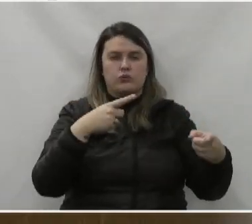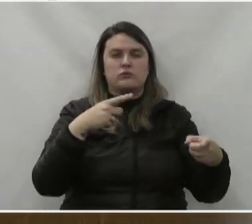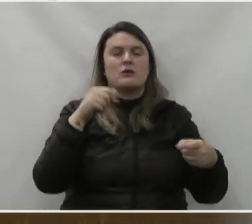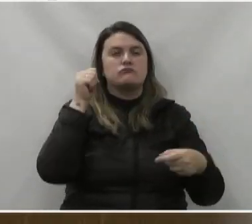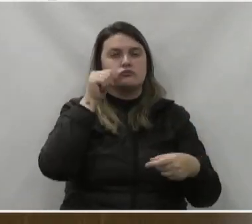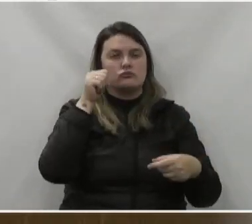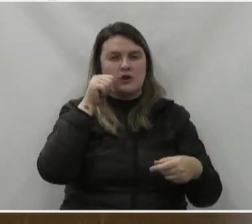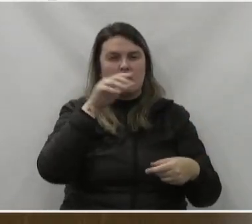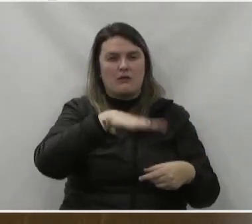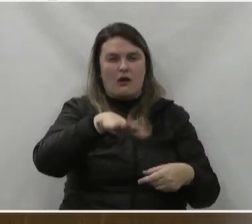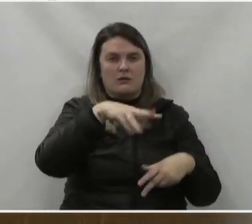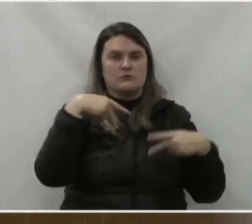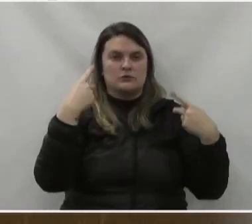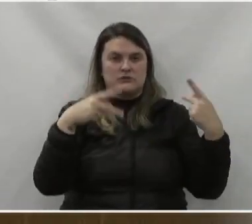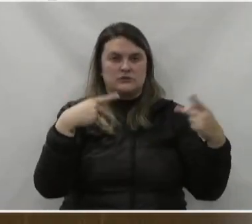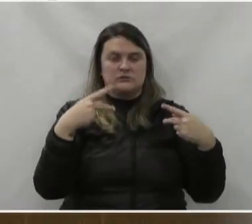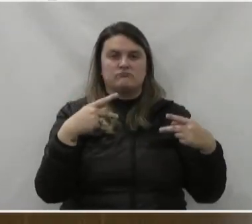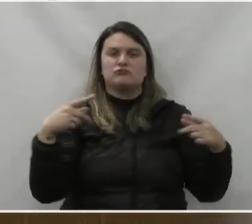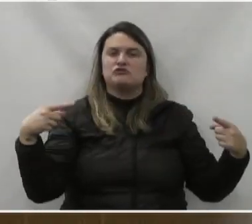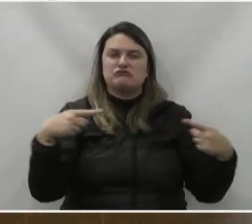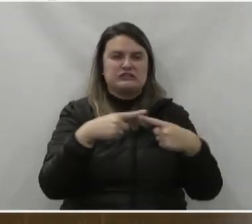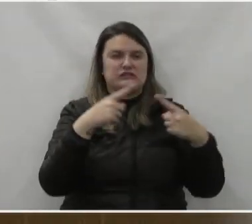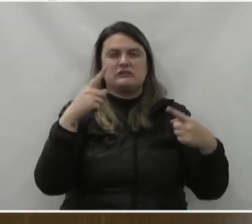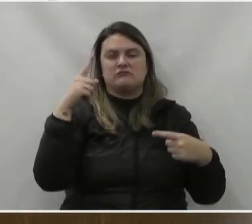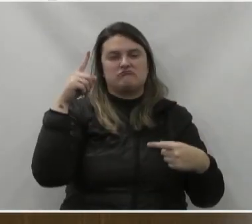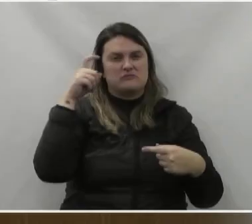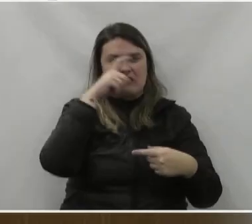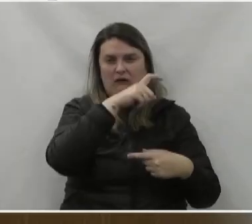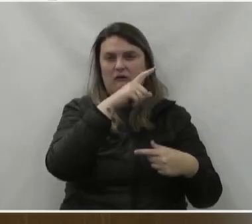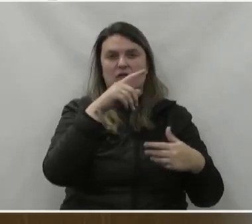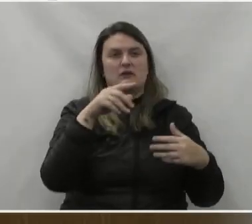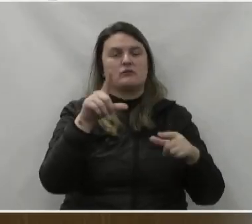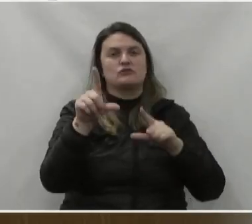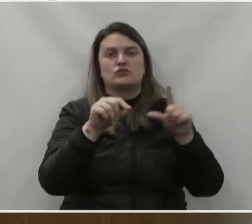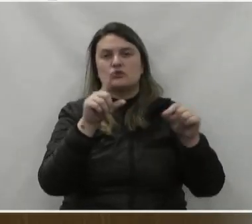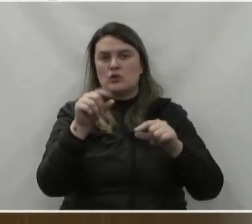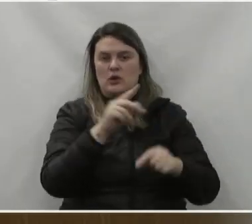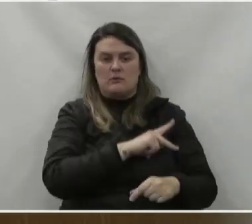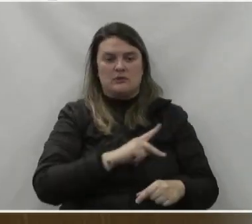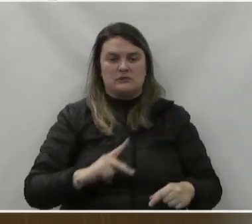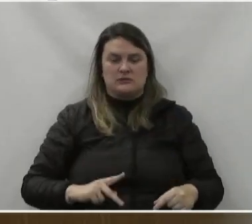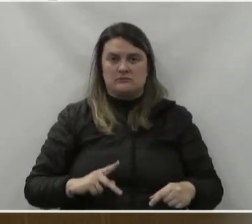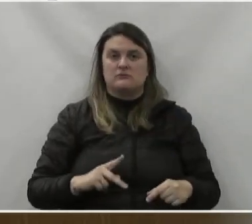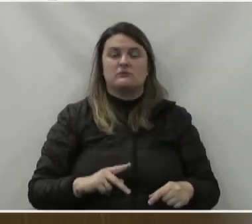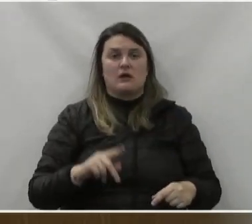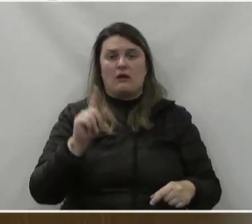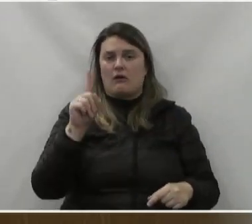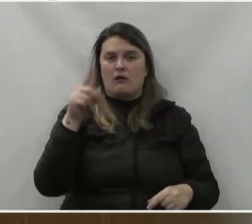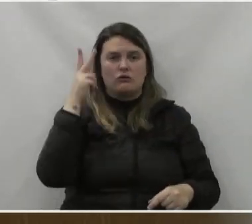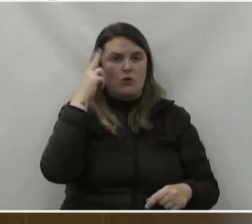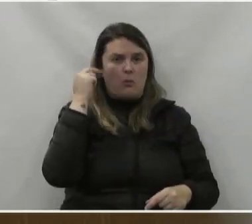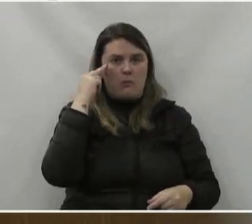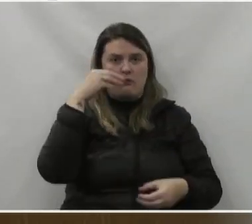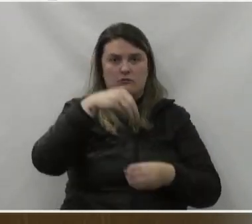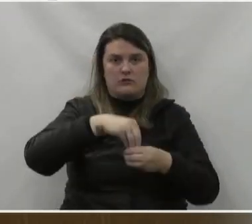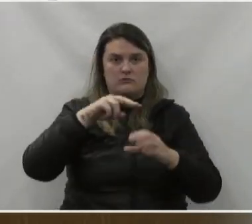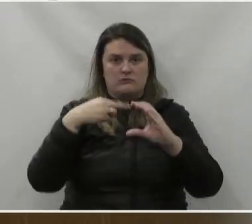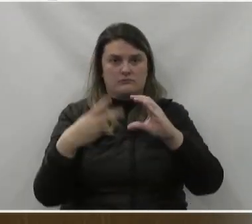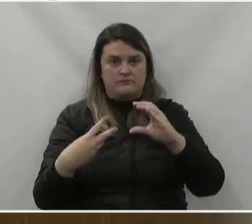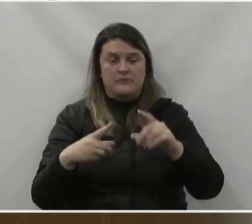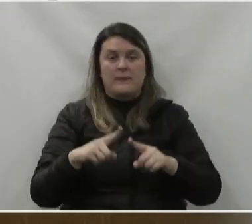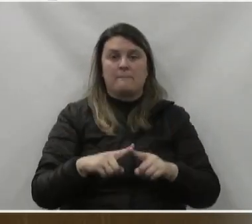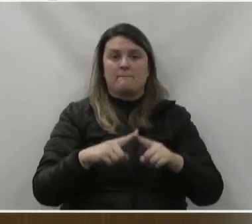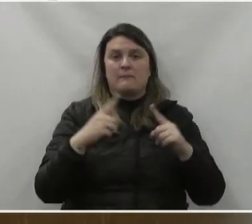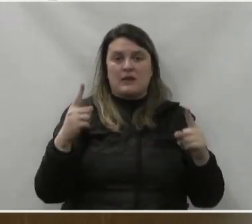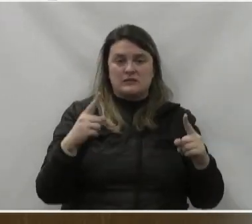Divergências de mérito, choques de opinião e inconformismos com decisões da presidência fazem parte da vida parlamentar. Para tanto,